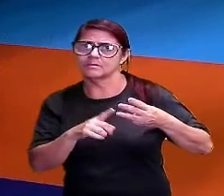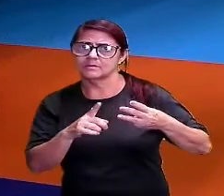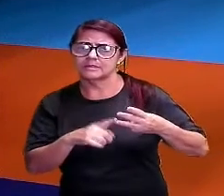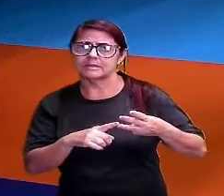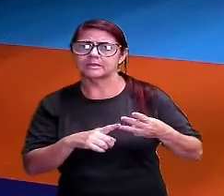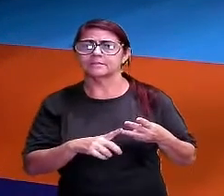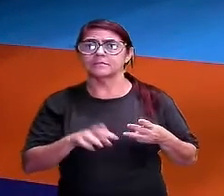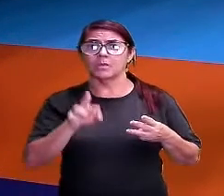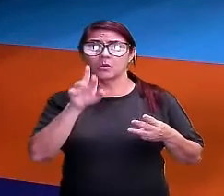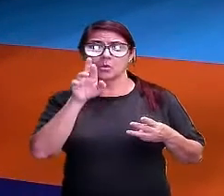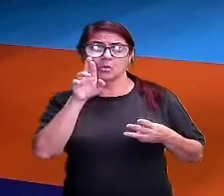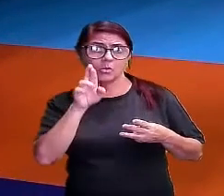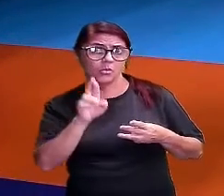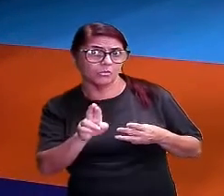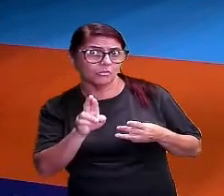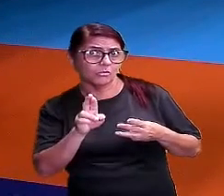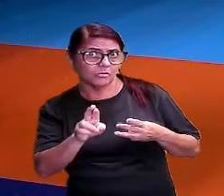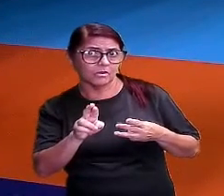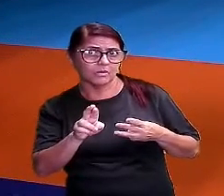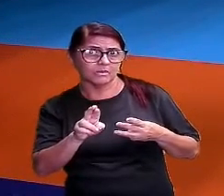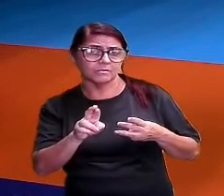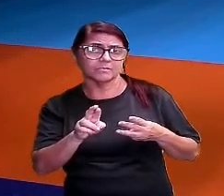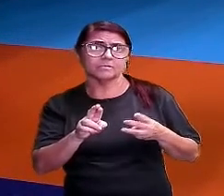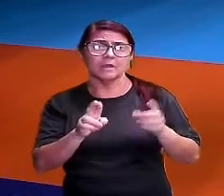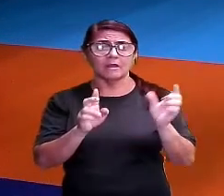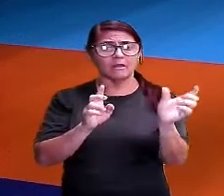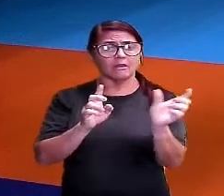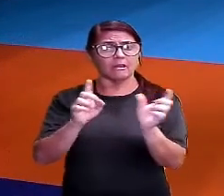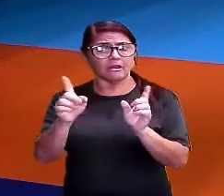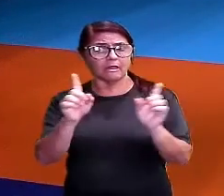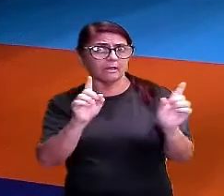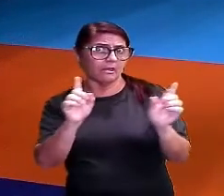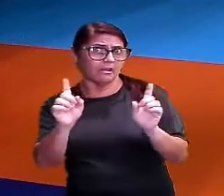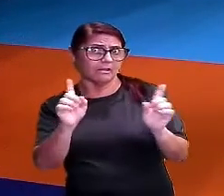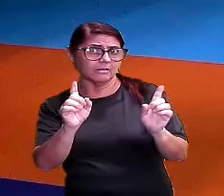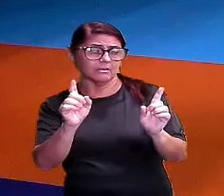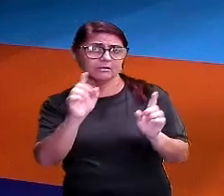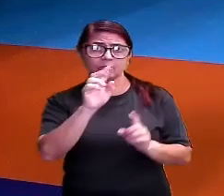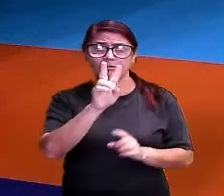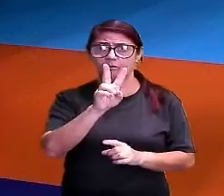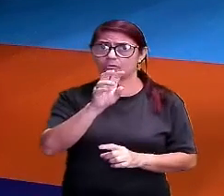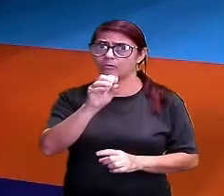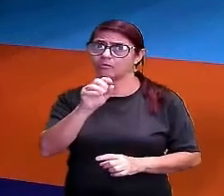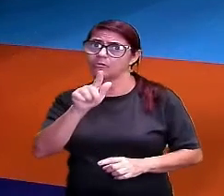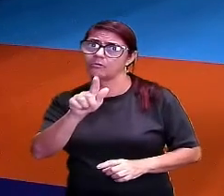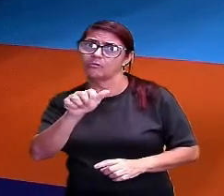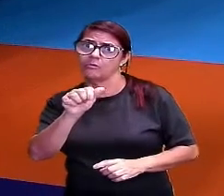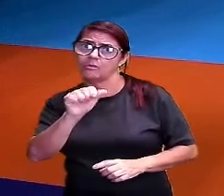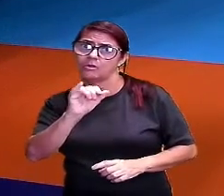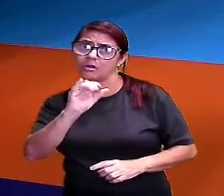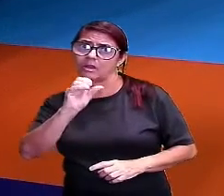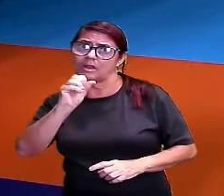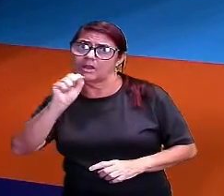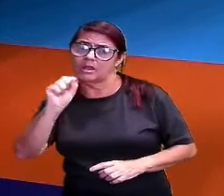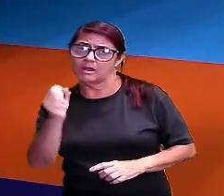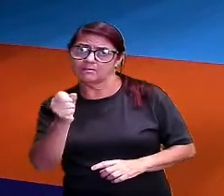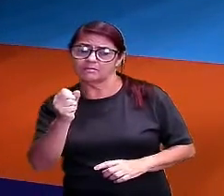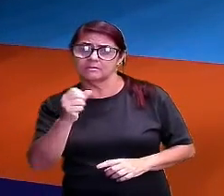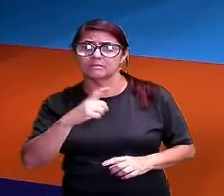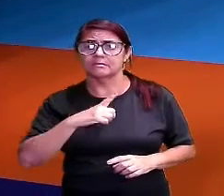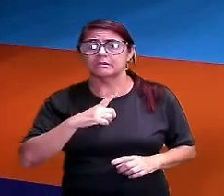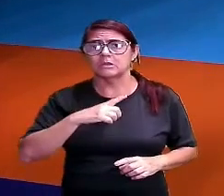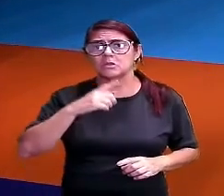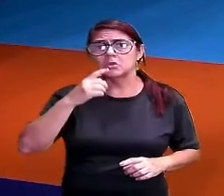gente, que o R, entre vogais, ele tem o som fraco. Quando a palavra tiver um